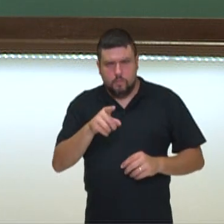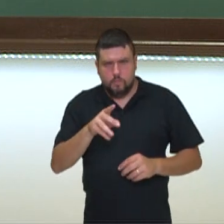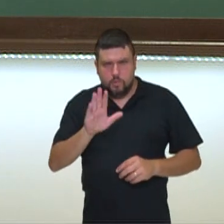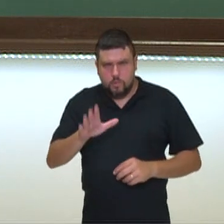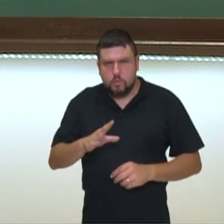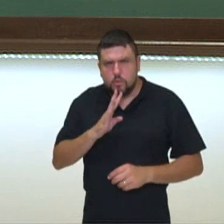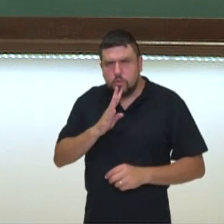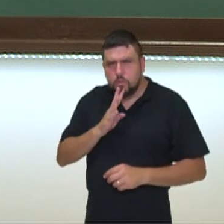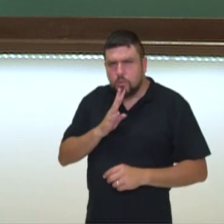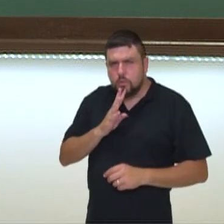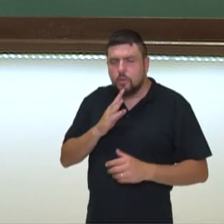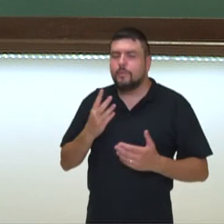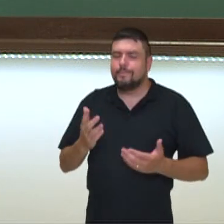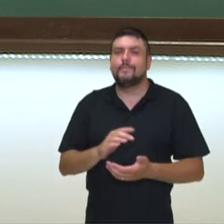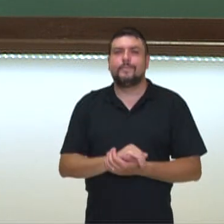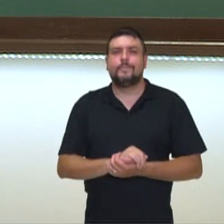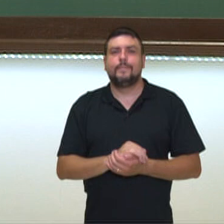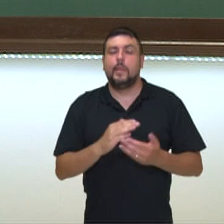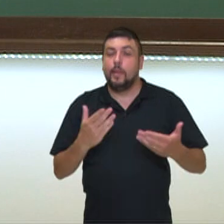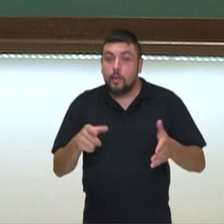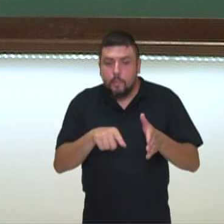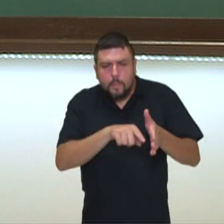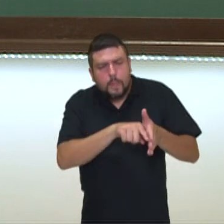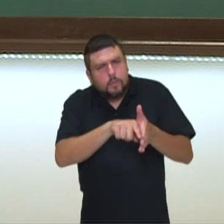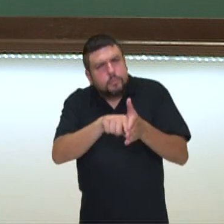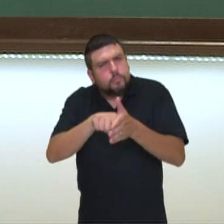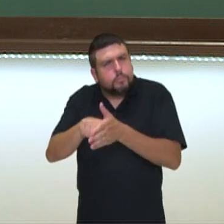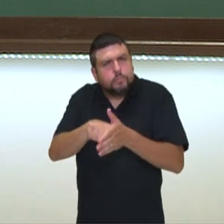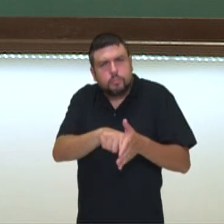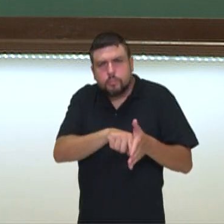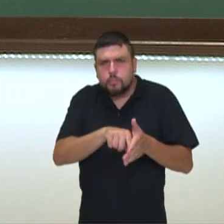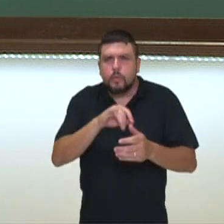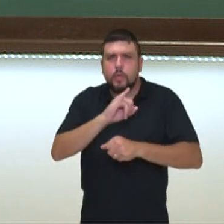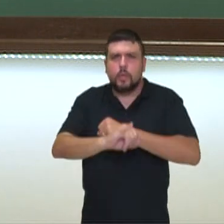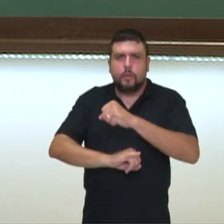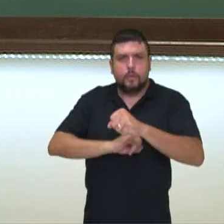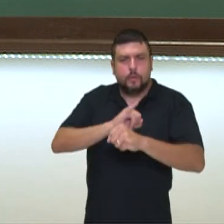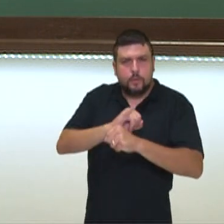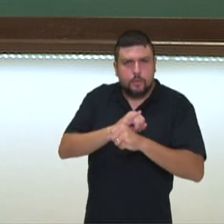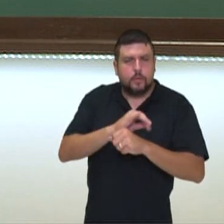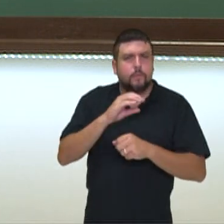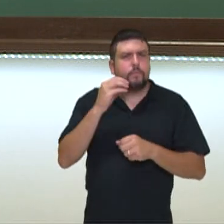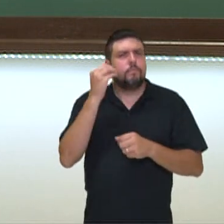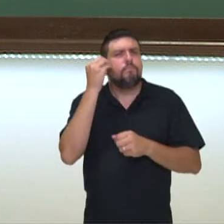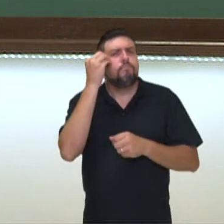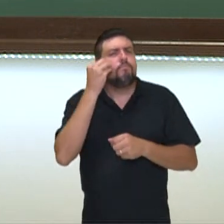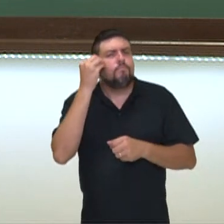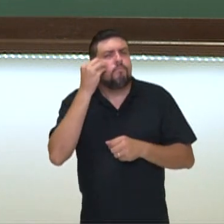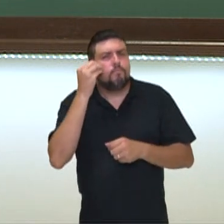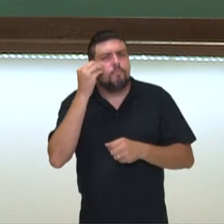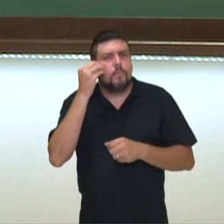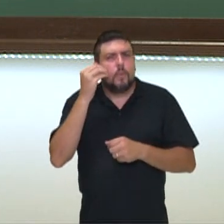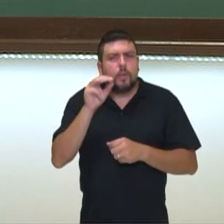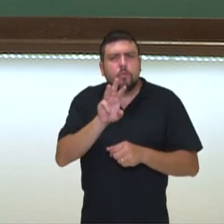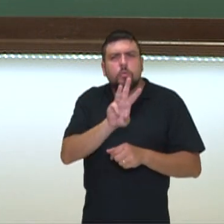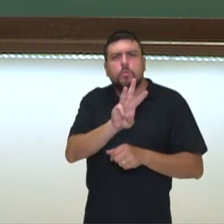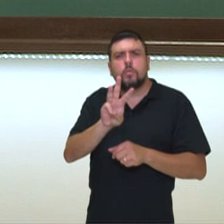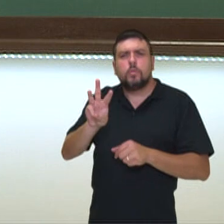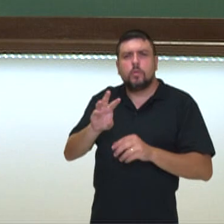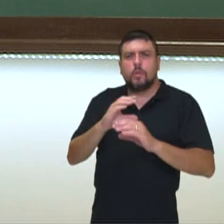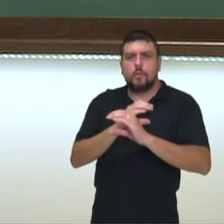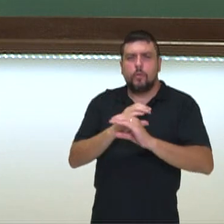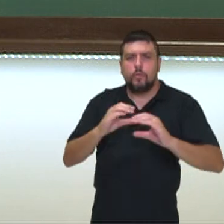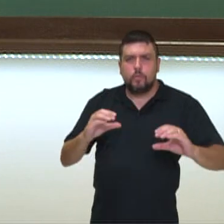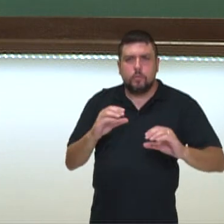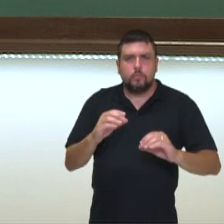ouviram falar. Então, pesquisem aí na internet, usem sites de confiança,